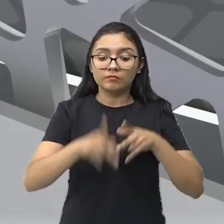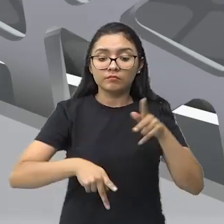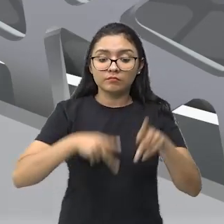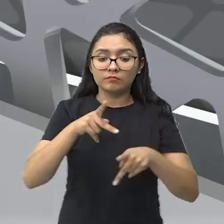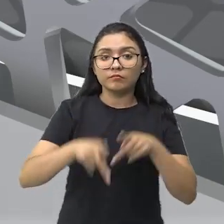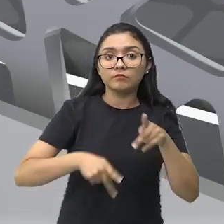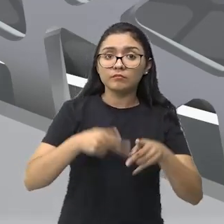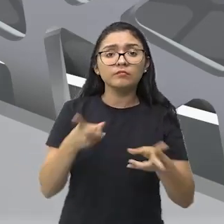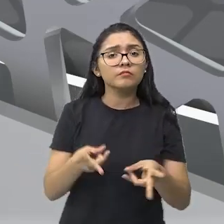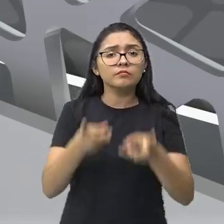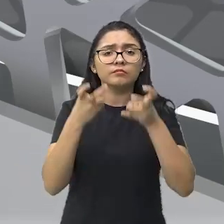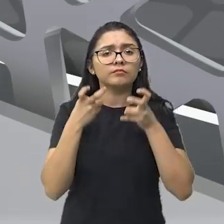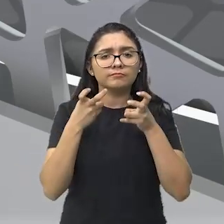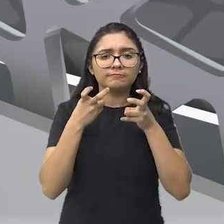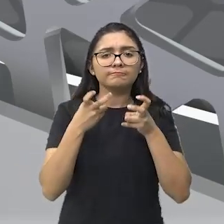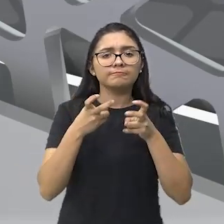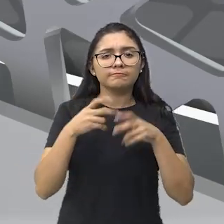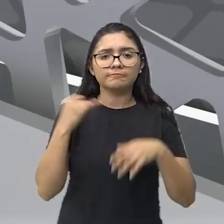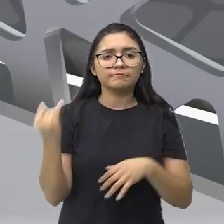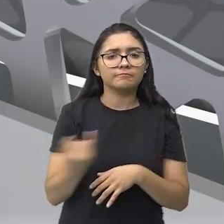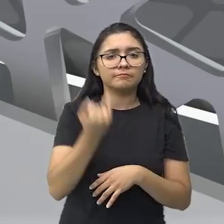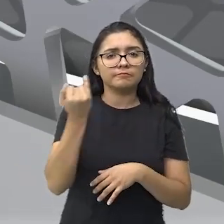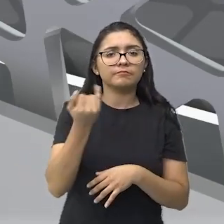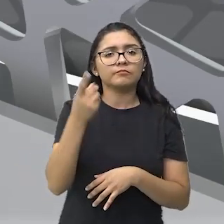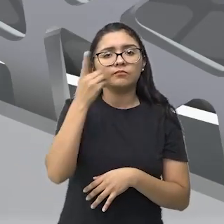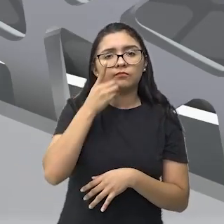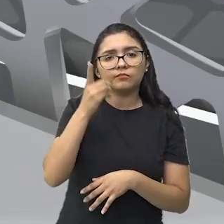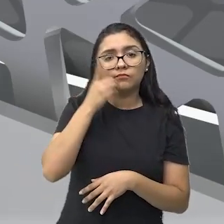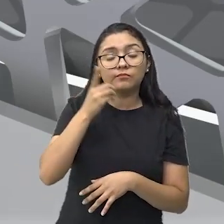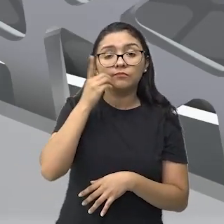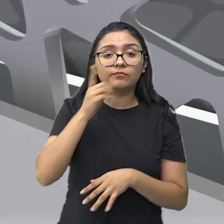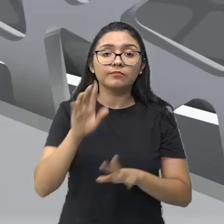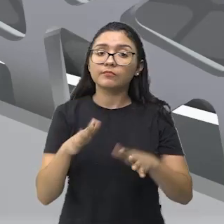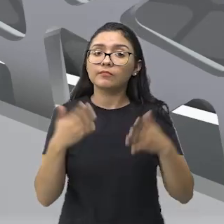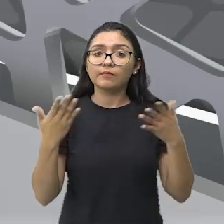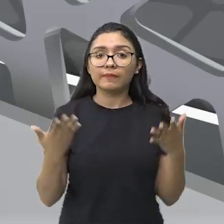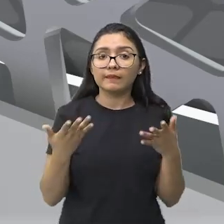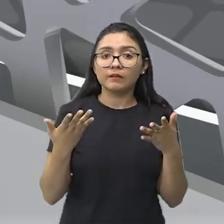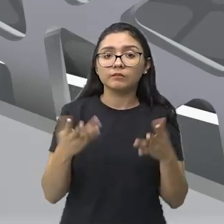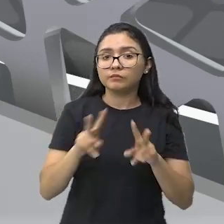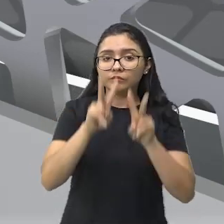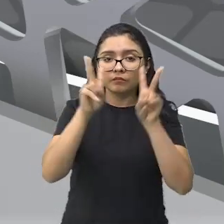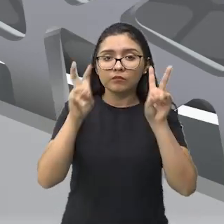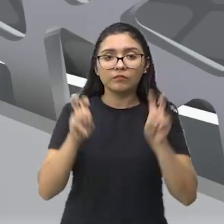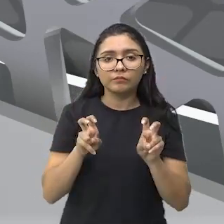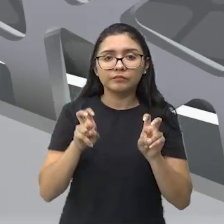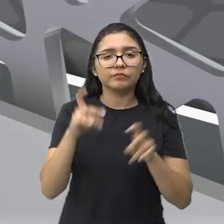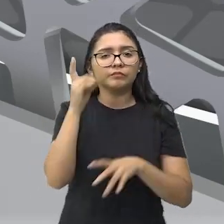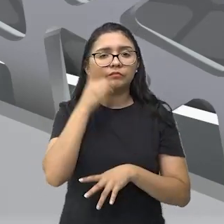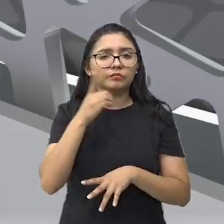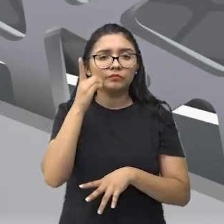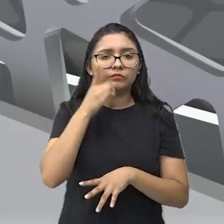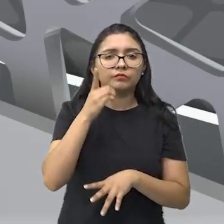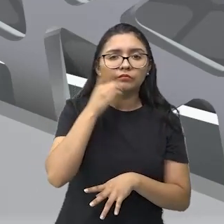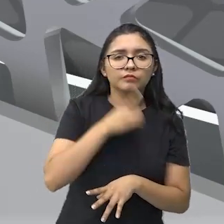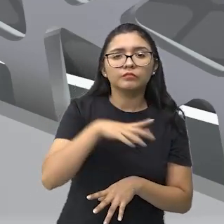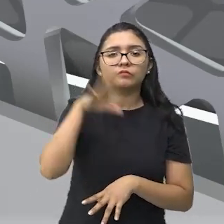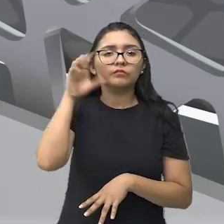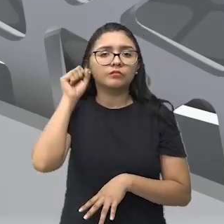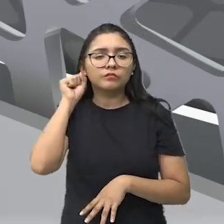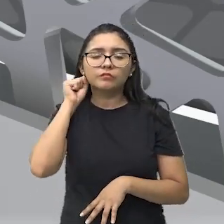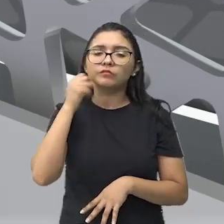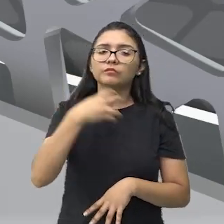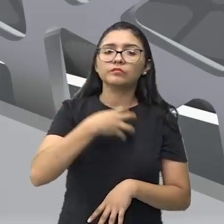população perceba como isso está inserido no nosso dia a dia. E nós falamos o quê? Falamos do dia a dia, de ouvir,